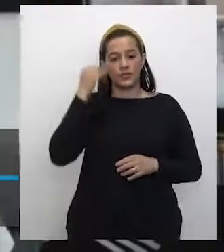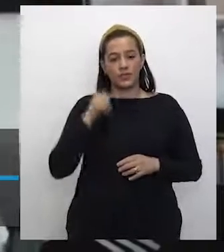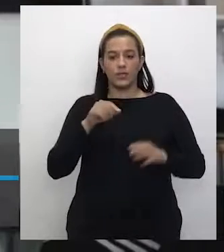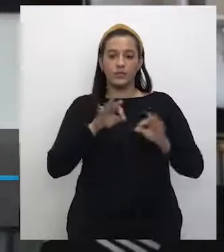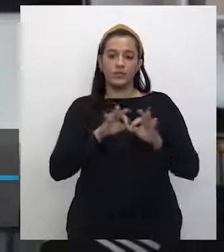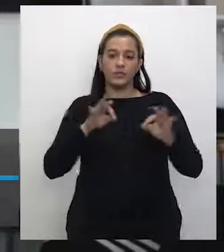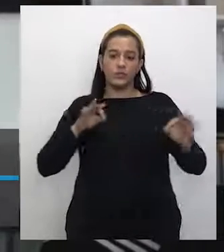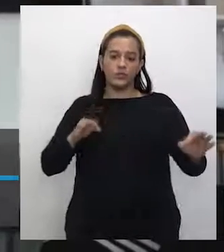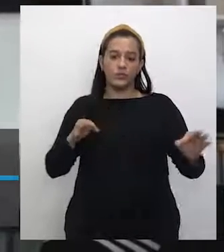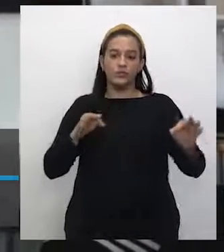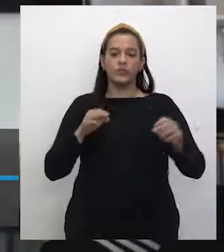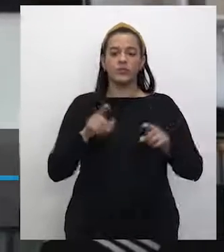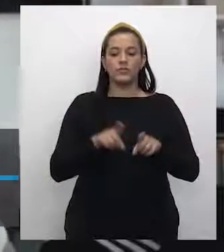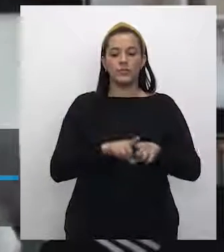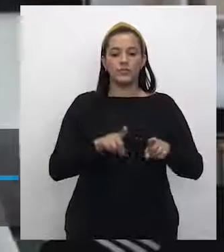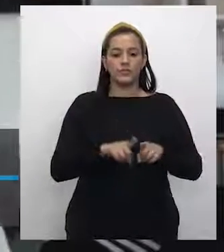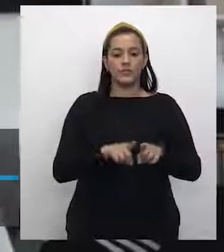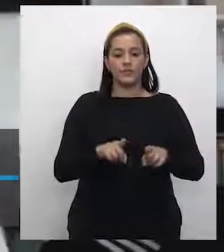onde tem